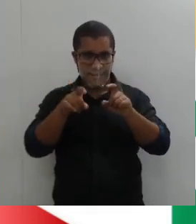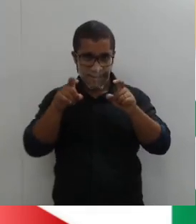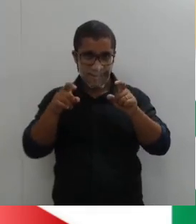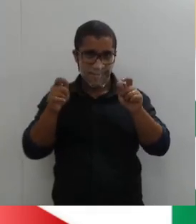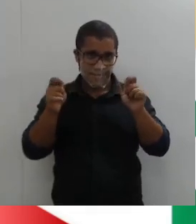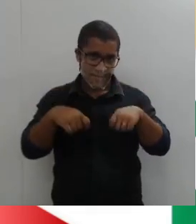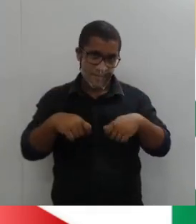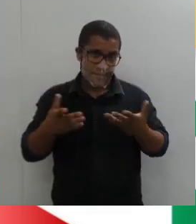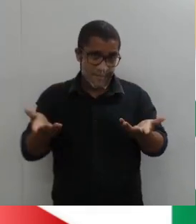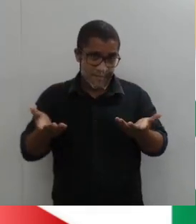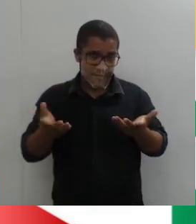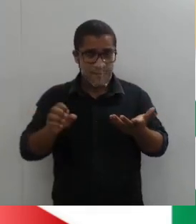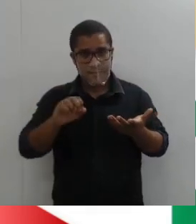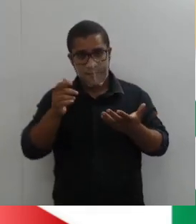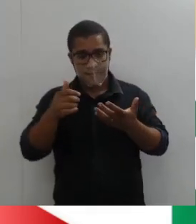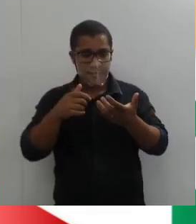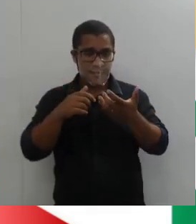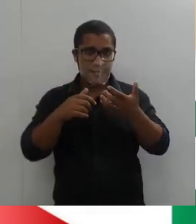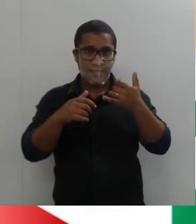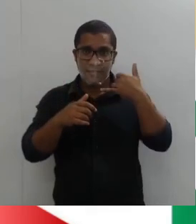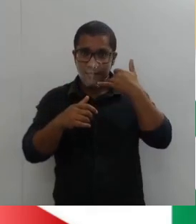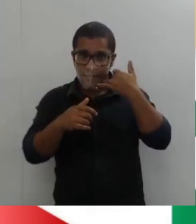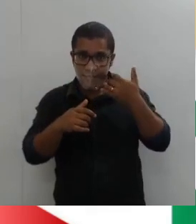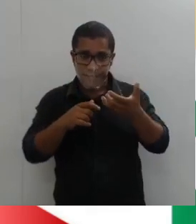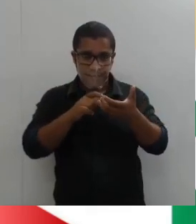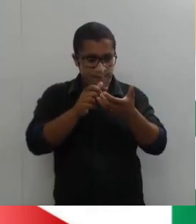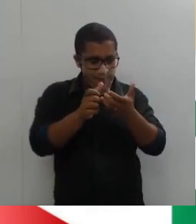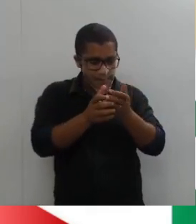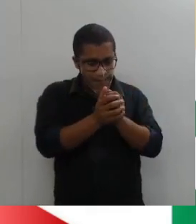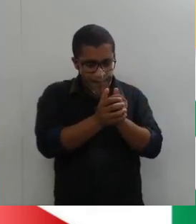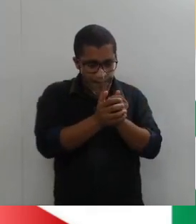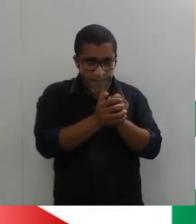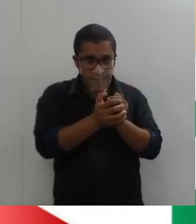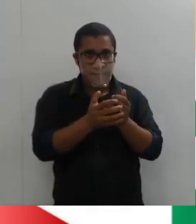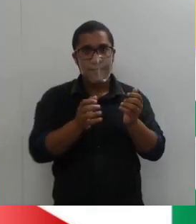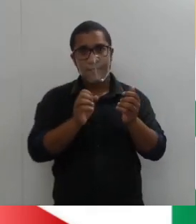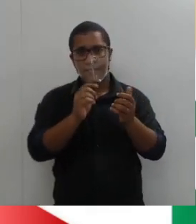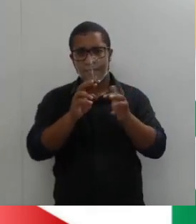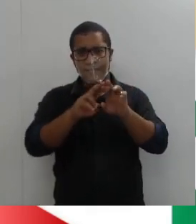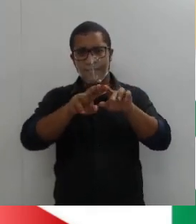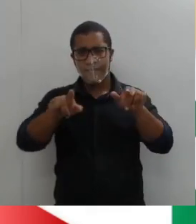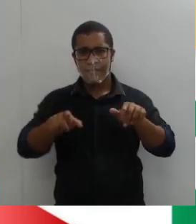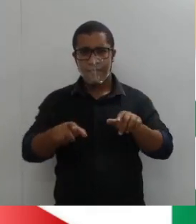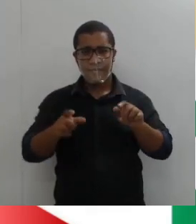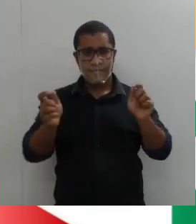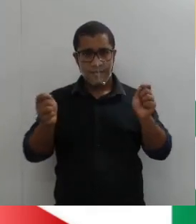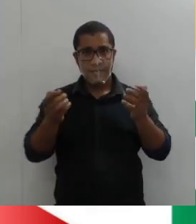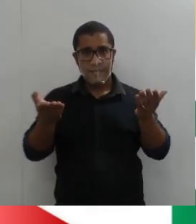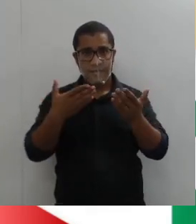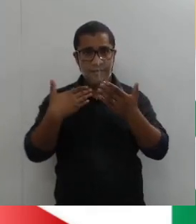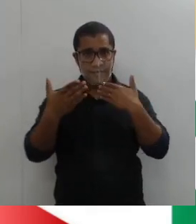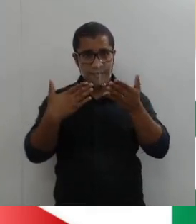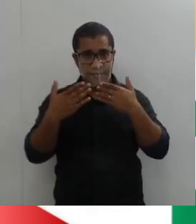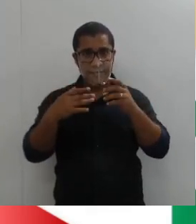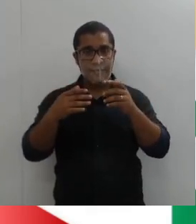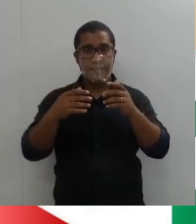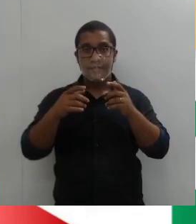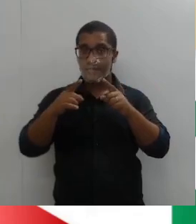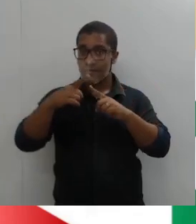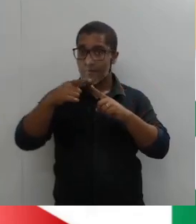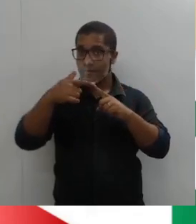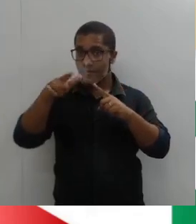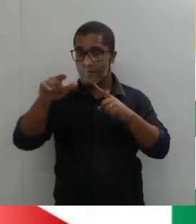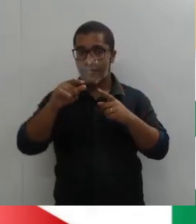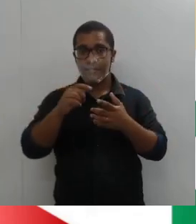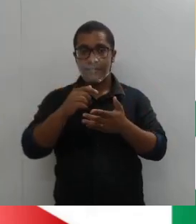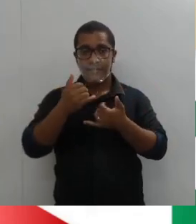exemplo, um computador, um celular, entre outros formatos. E é daí que a gente vai dialogar sobre um outro tipo de jogo, que é o